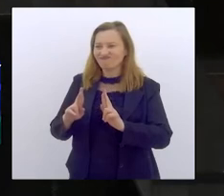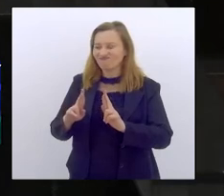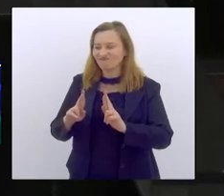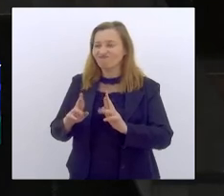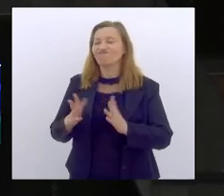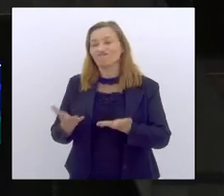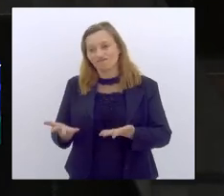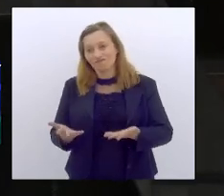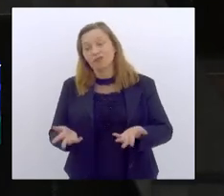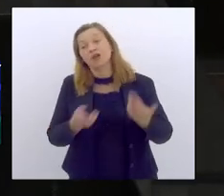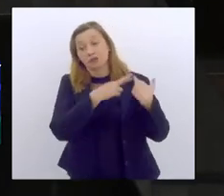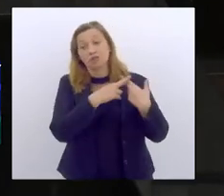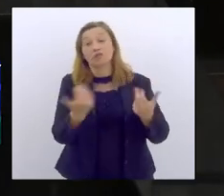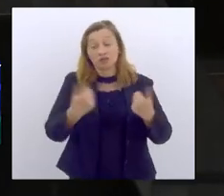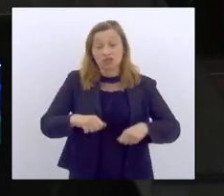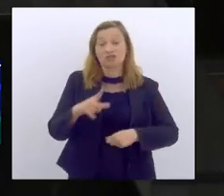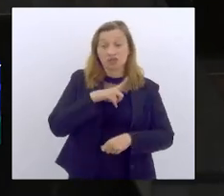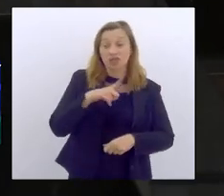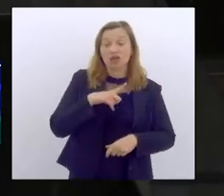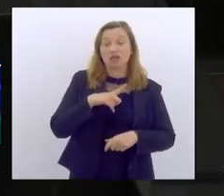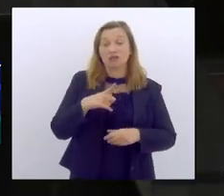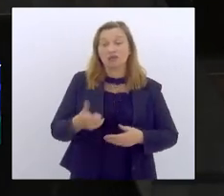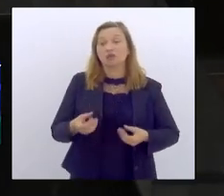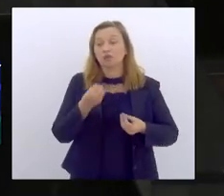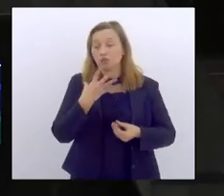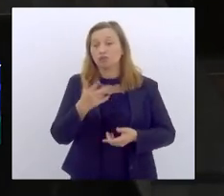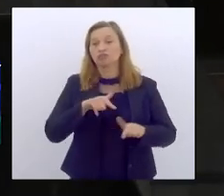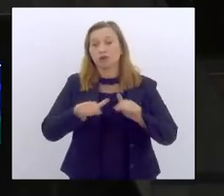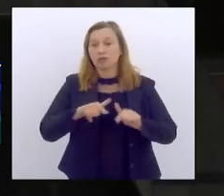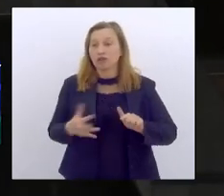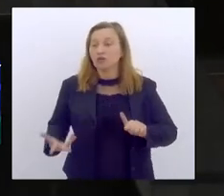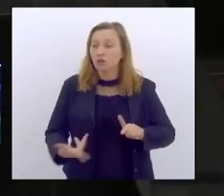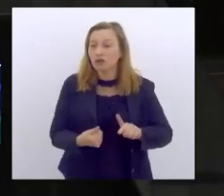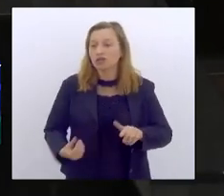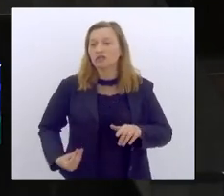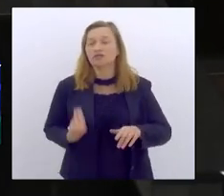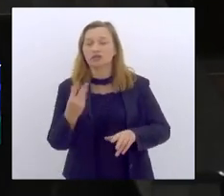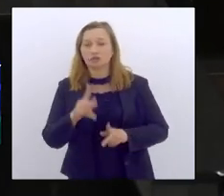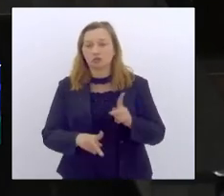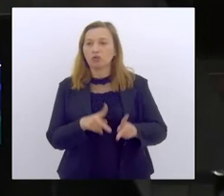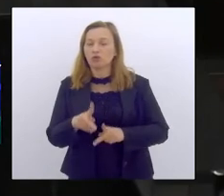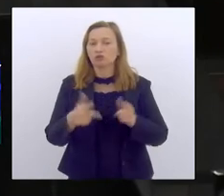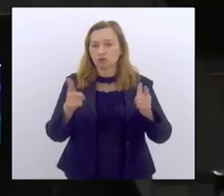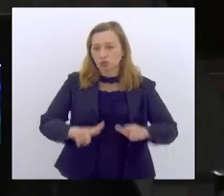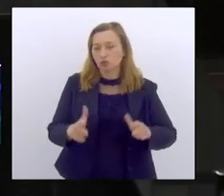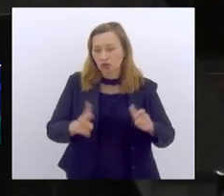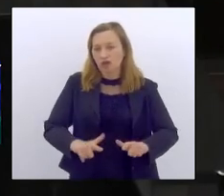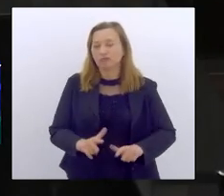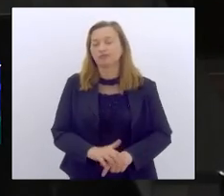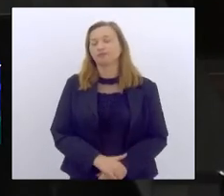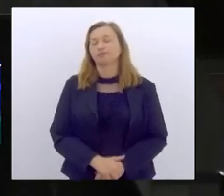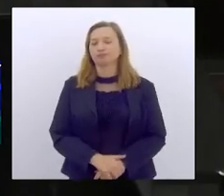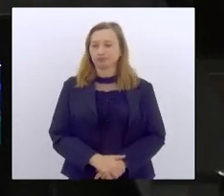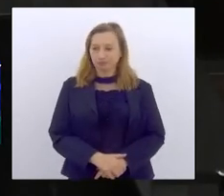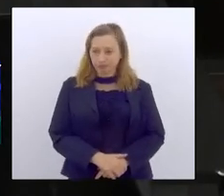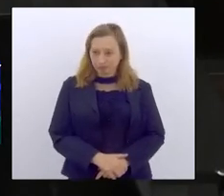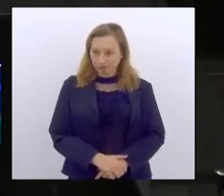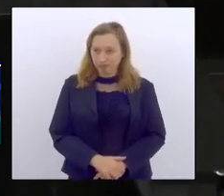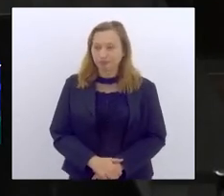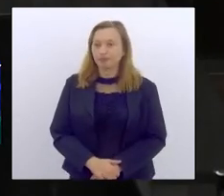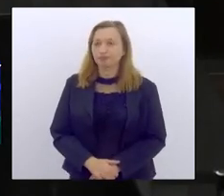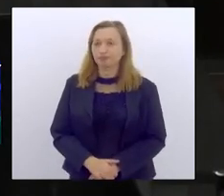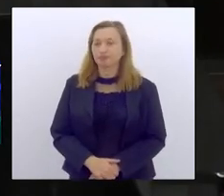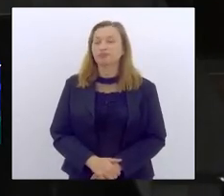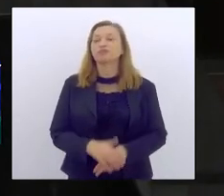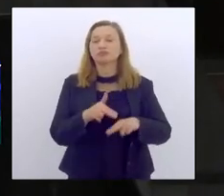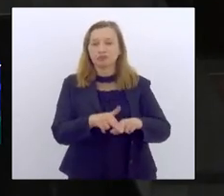responsabilidade que deve ter para garantir este serviço essencial à vida cotidiana que a distribuição o fornecimento é